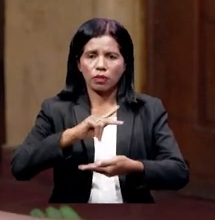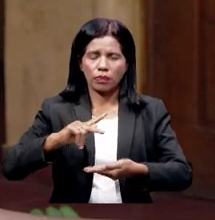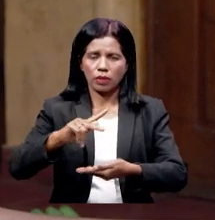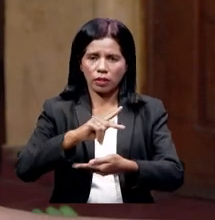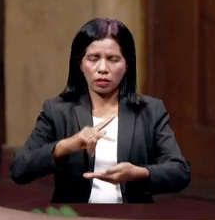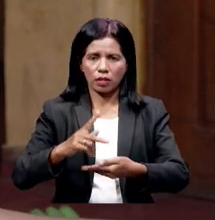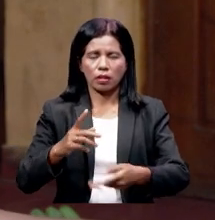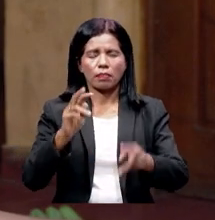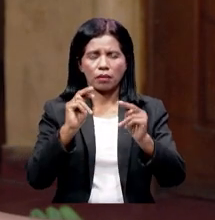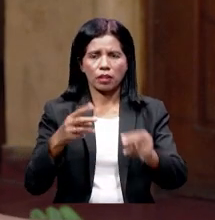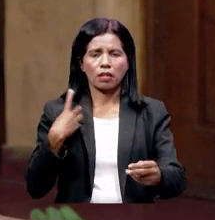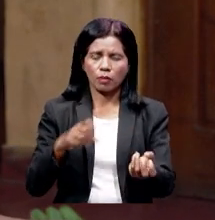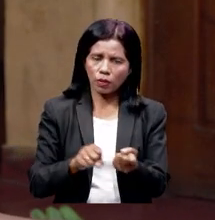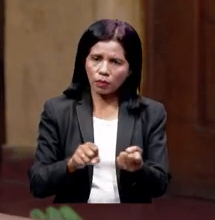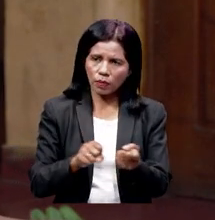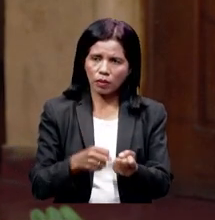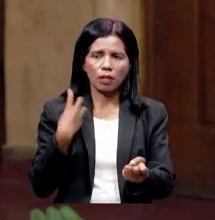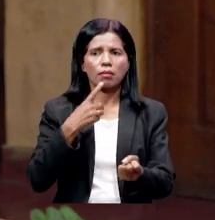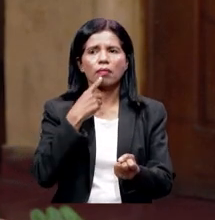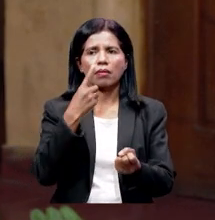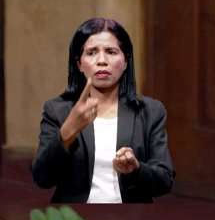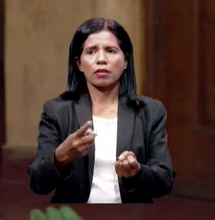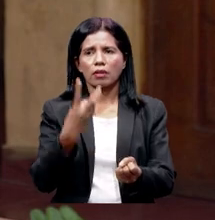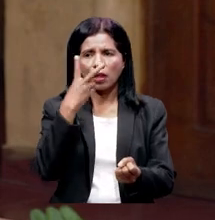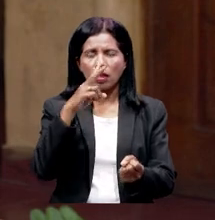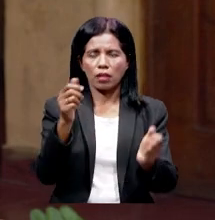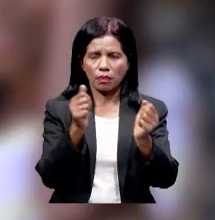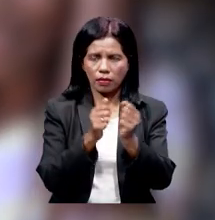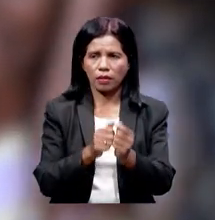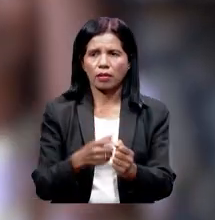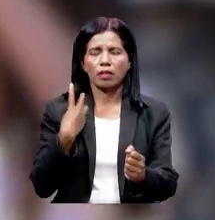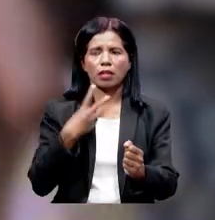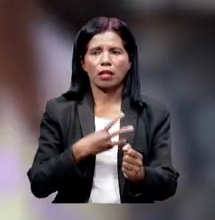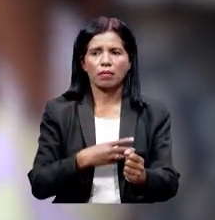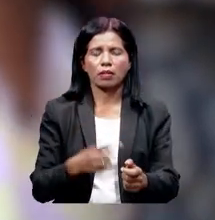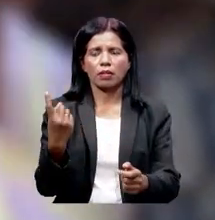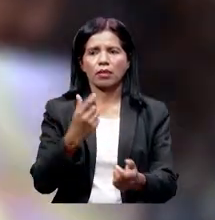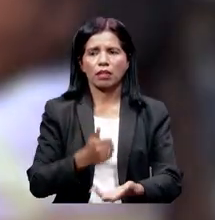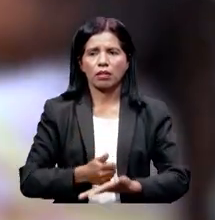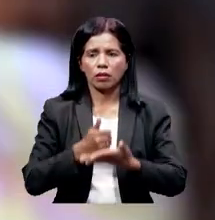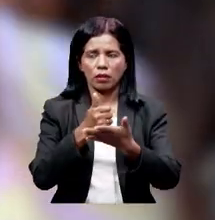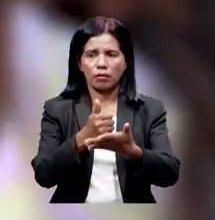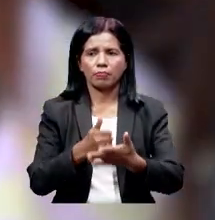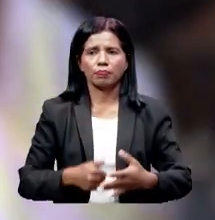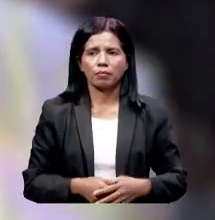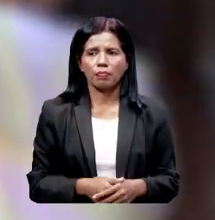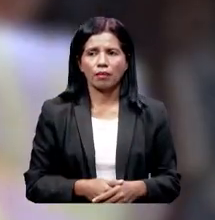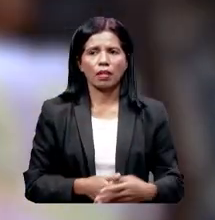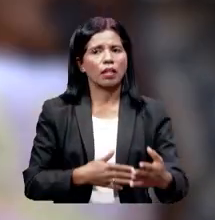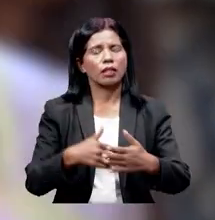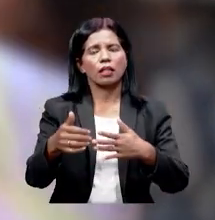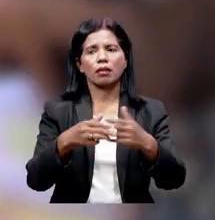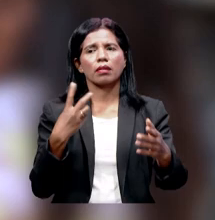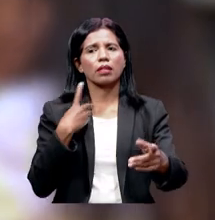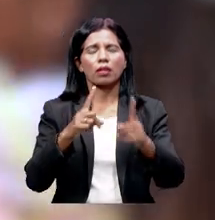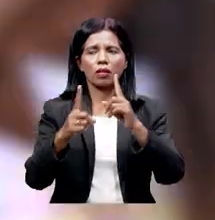nebe ma precisa ne aconselhamento e tuan acompanhamento tuan ami sempre atende. Dalam rumah itu konversa lima